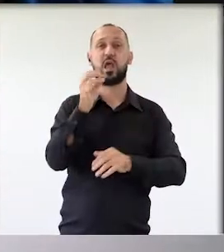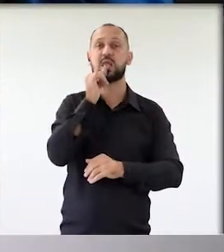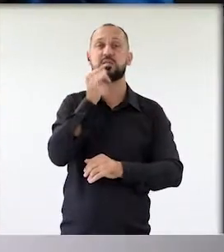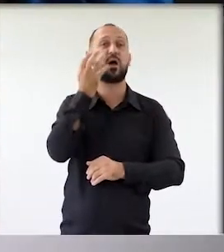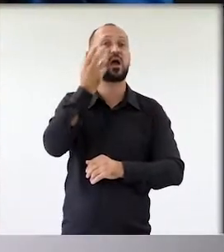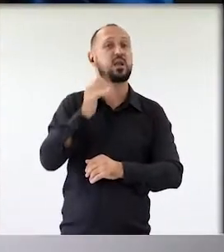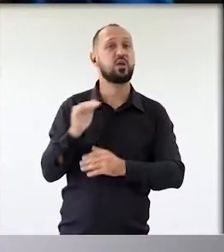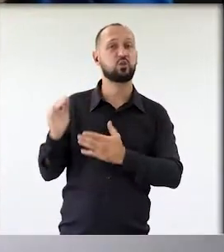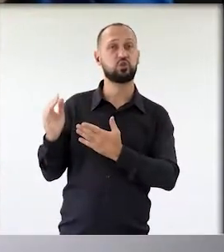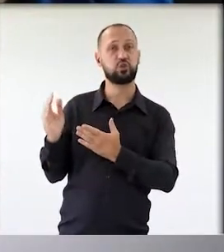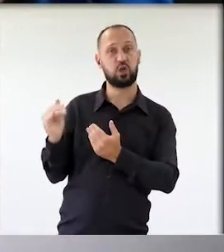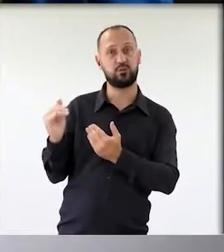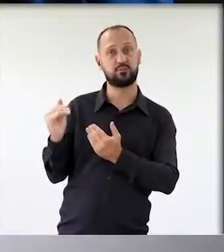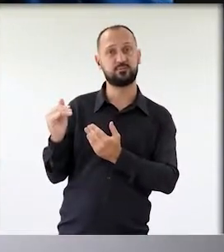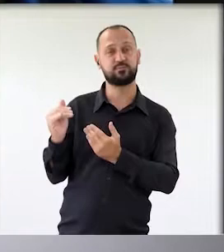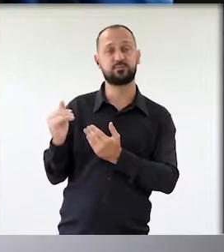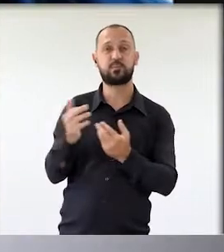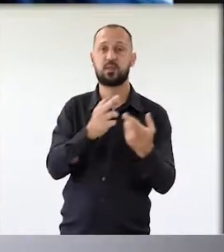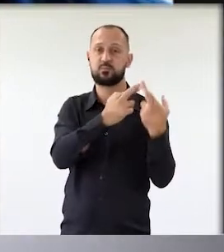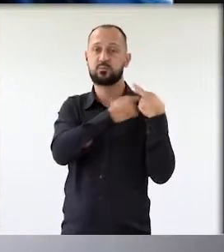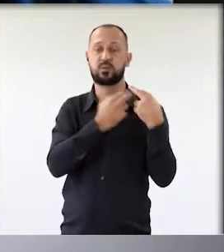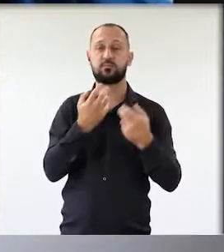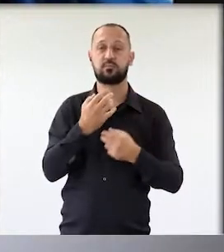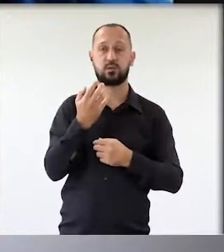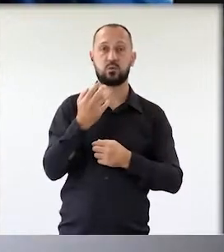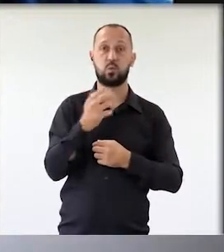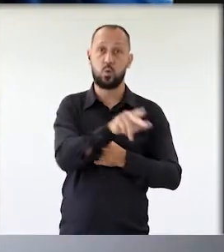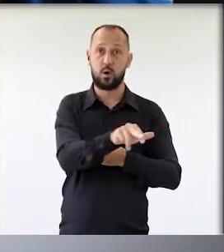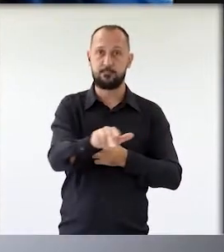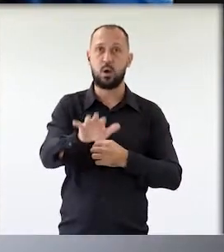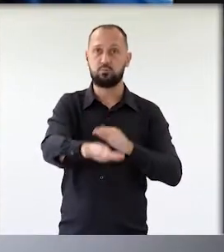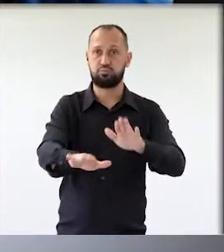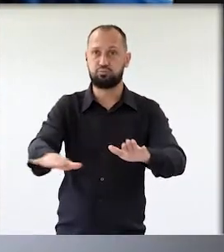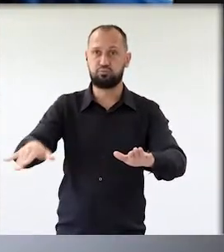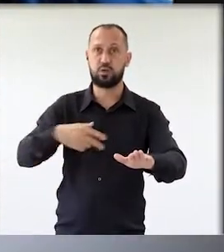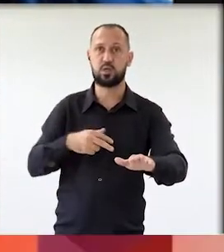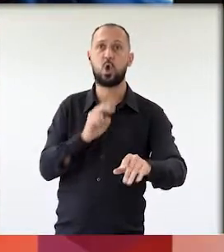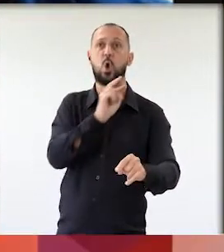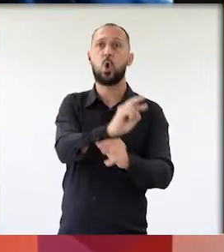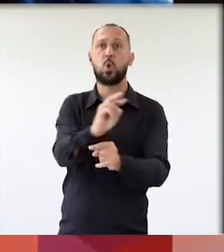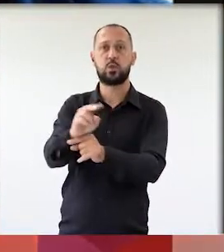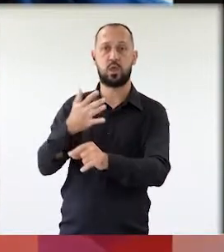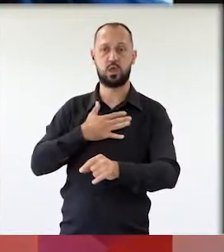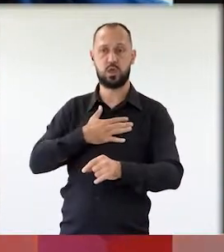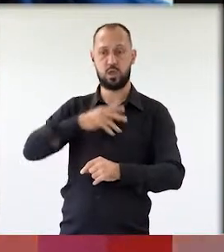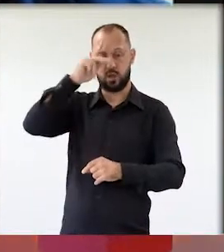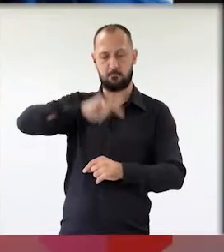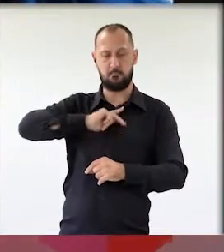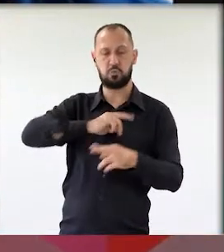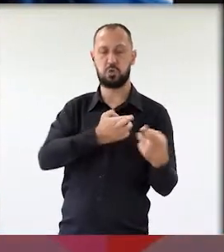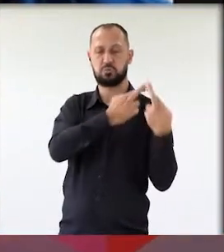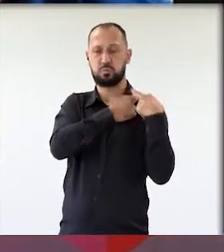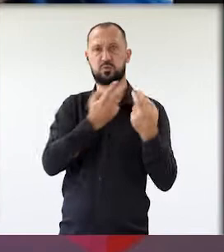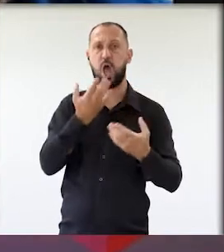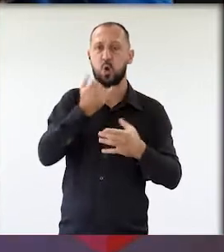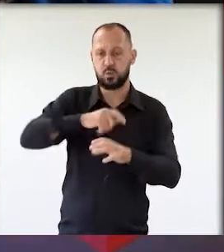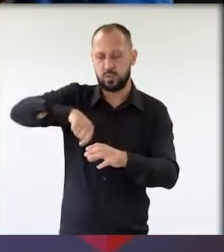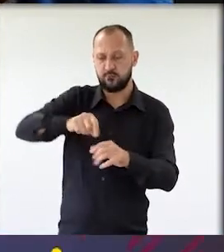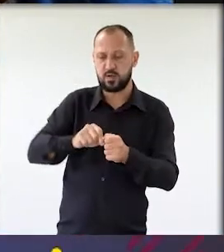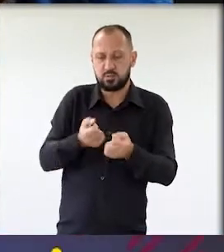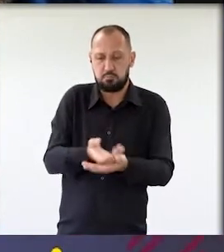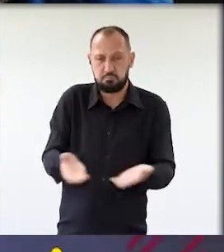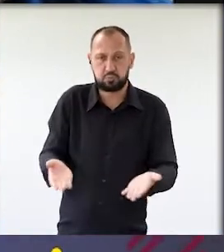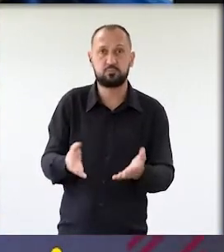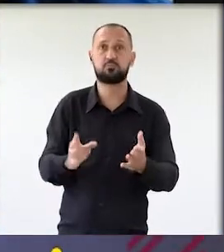medida que você coloca uma criança, um adolescente, para cuidar de irmãos, como responsável desses irmãos, para cozinhar